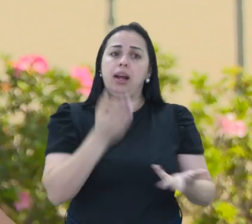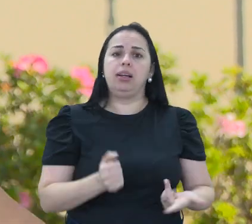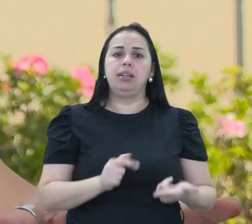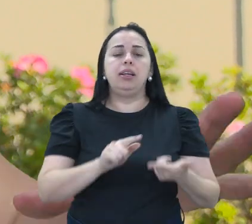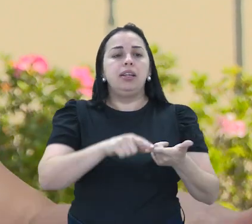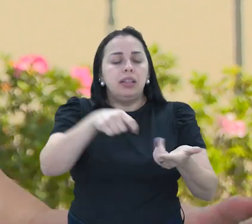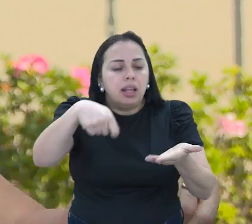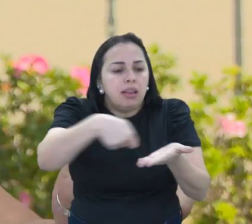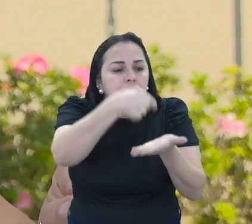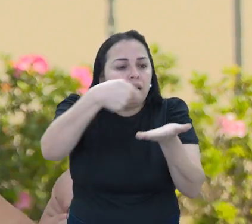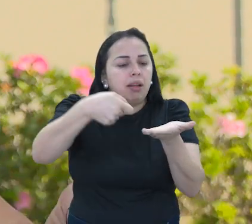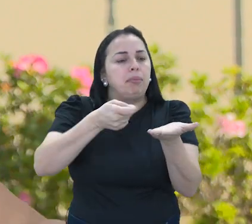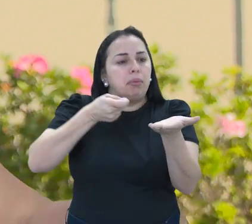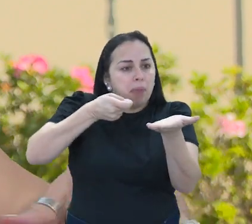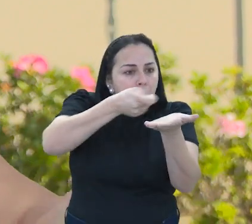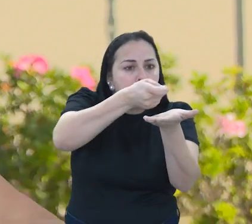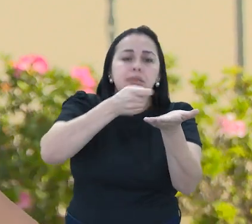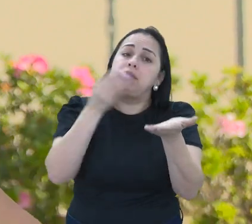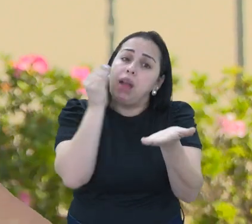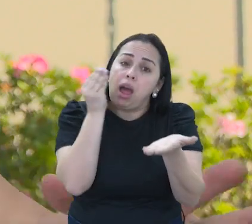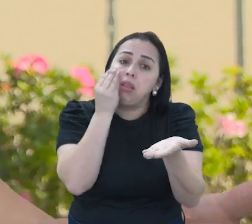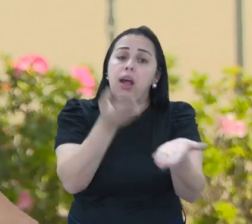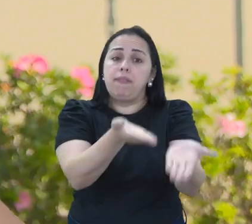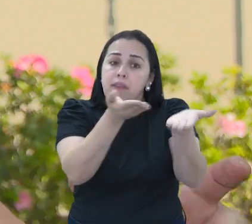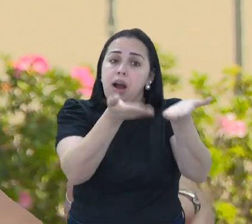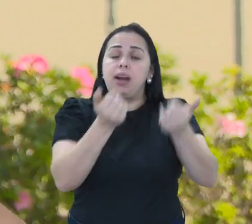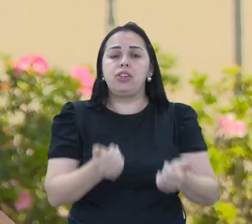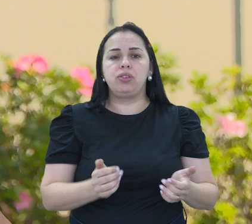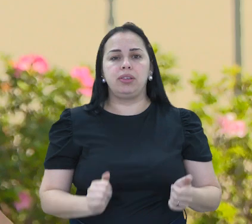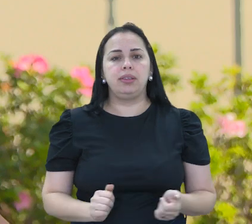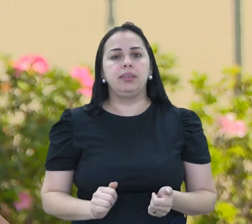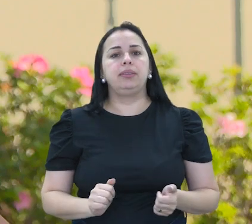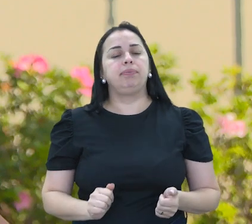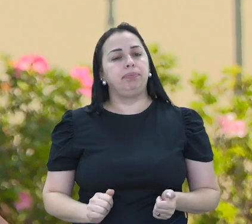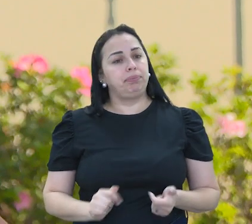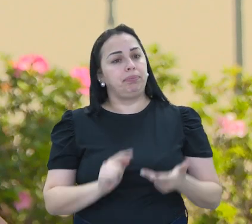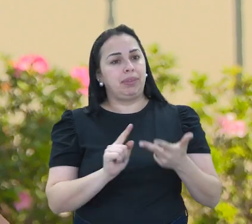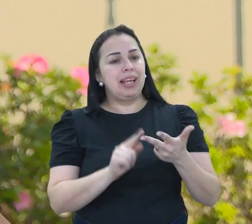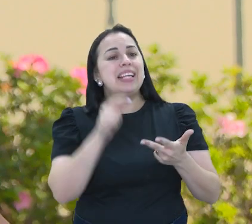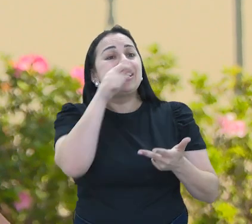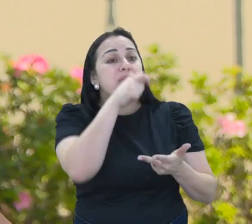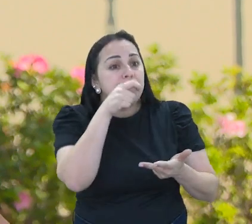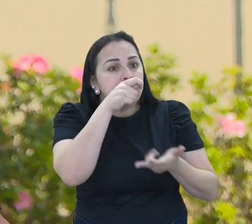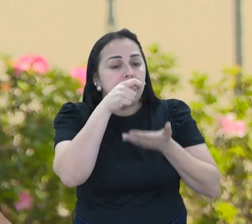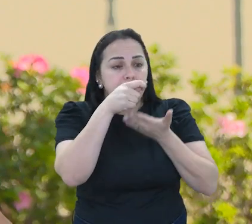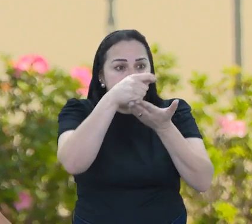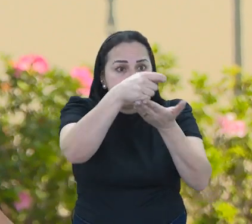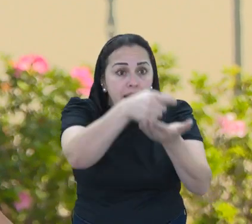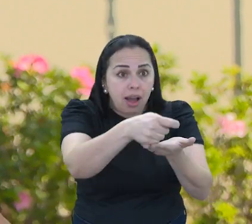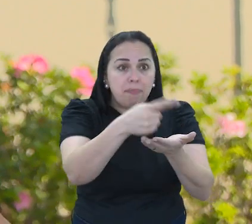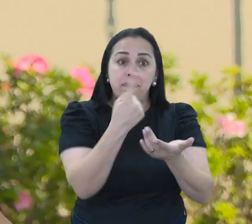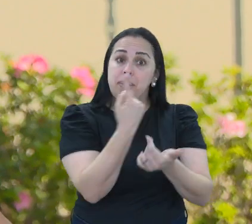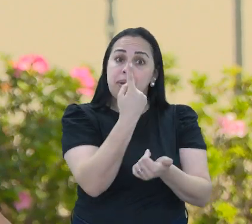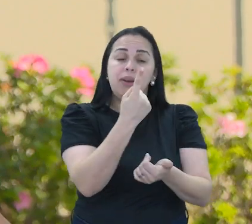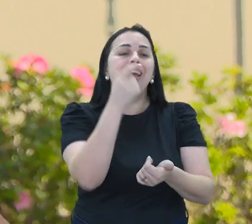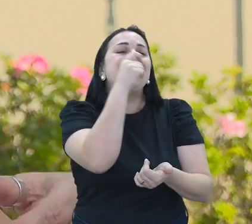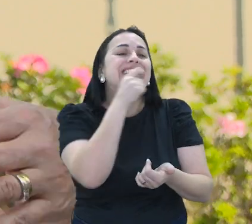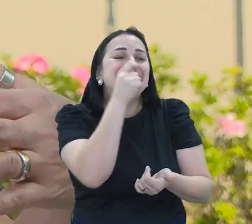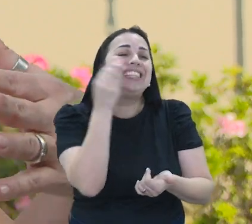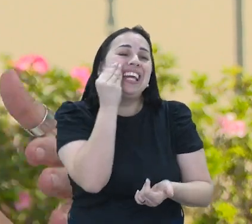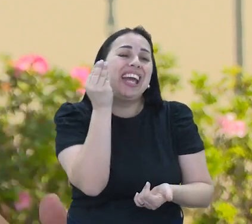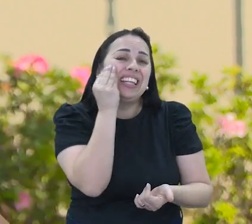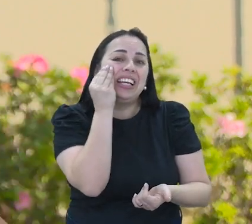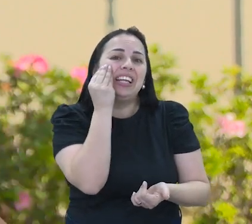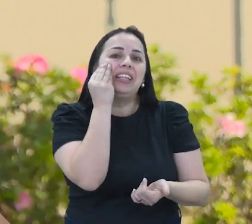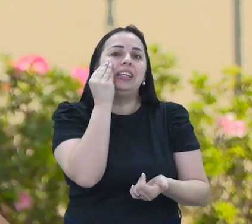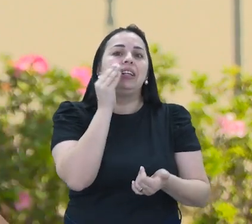Se ele comeu 10 colheradas, você dá o resto, mas deixa ele comer as 10 colheradas primeiro. Dá a escova de dente, vê se ele escova o dente, porque